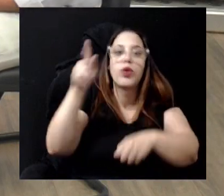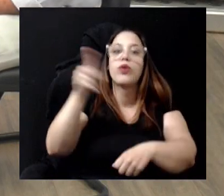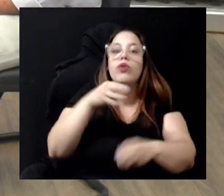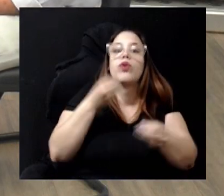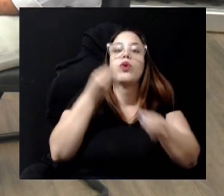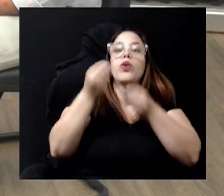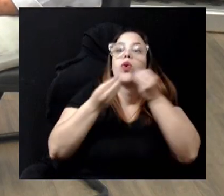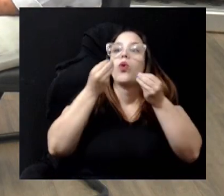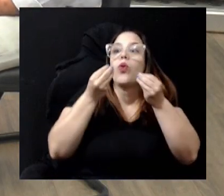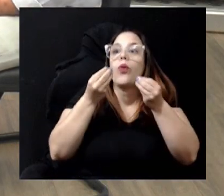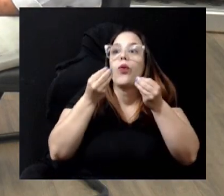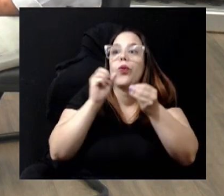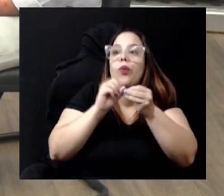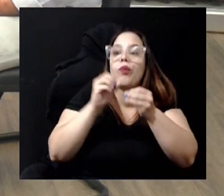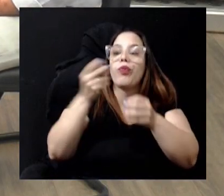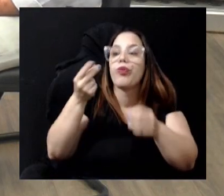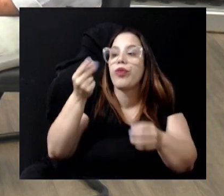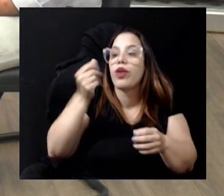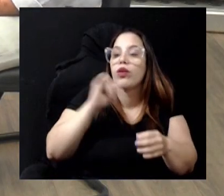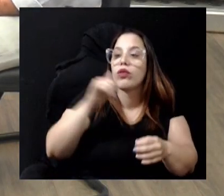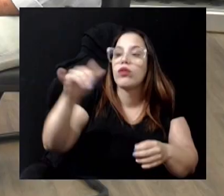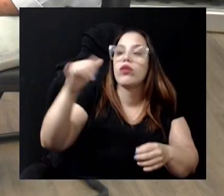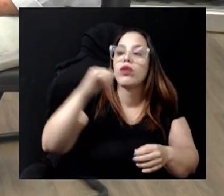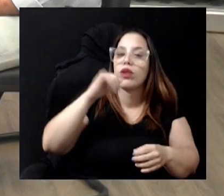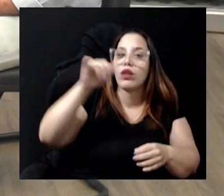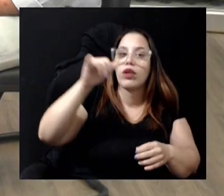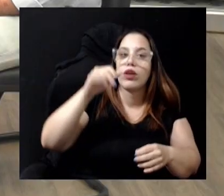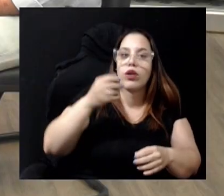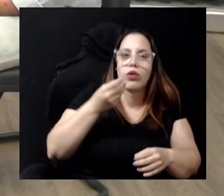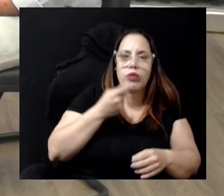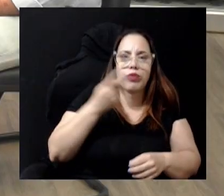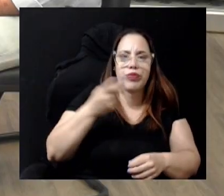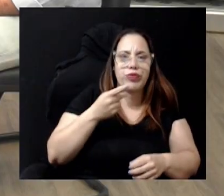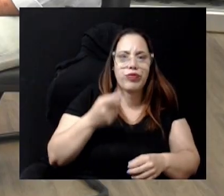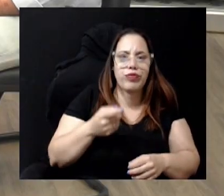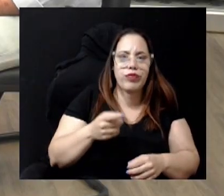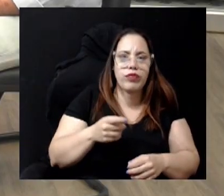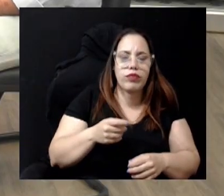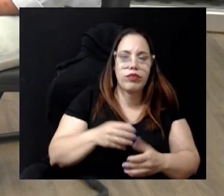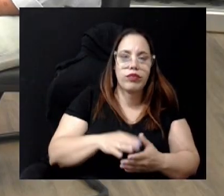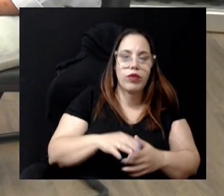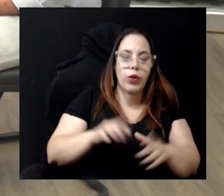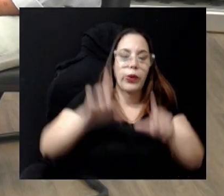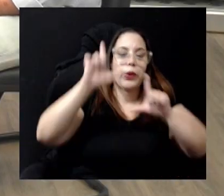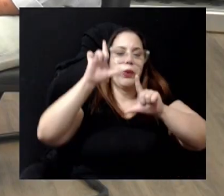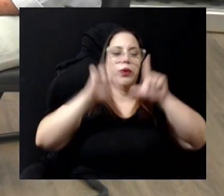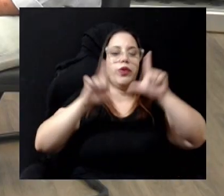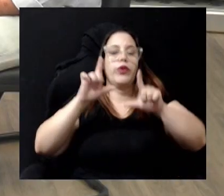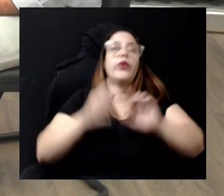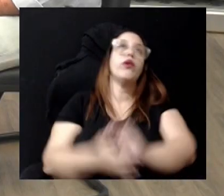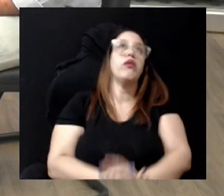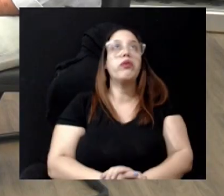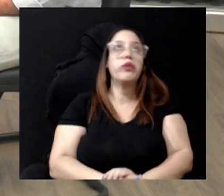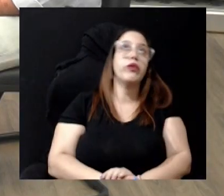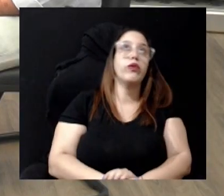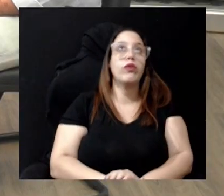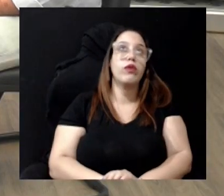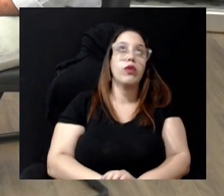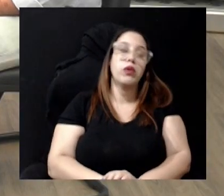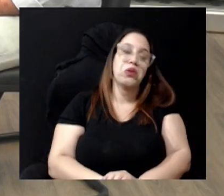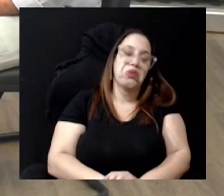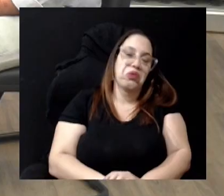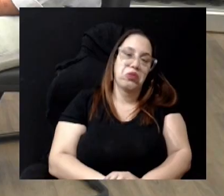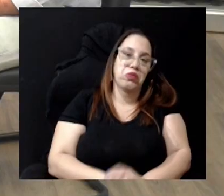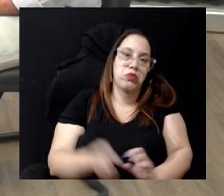né, para economizar energia? O senhor já deu uma grande dica aí, que ao invés de ficar assistindo, né, uma televisão ou então